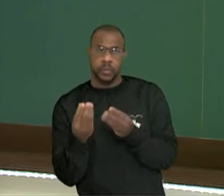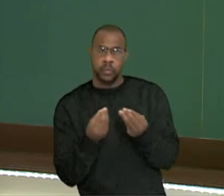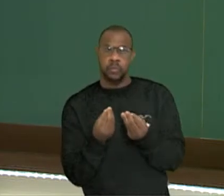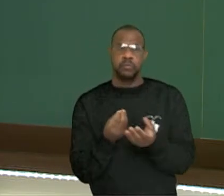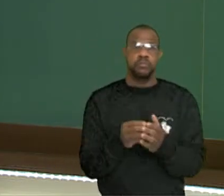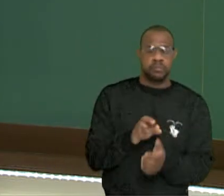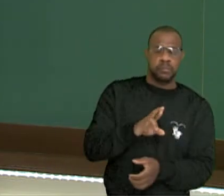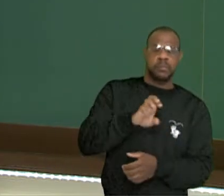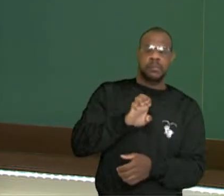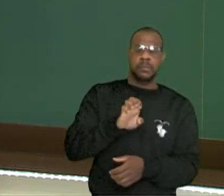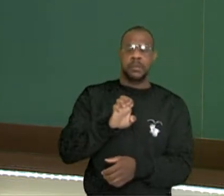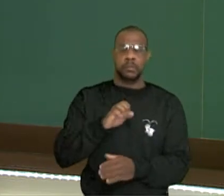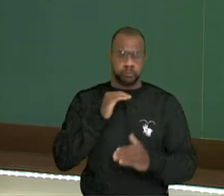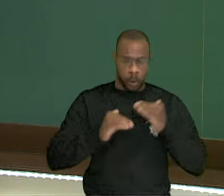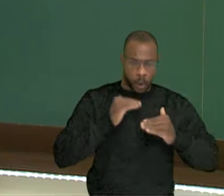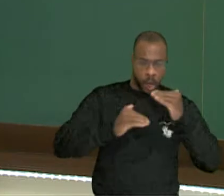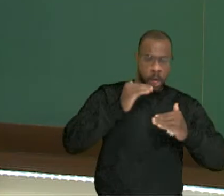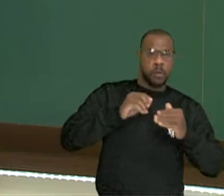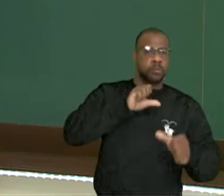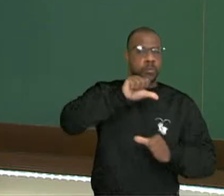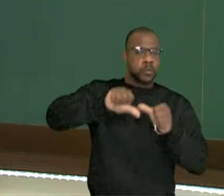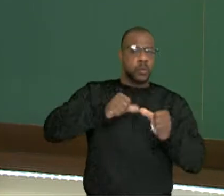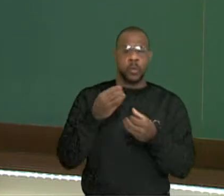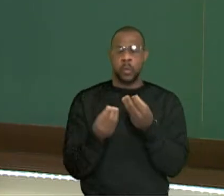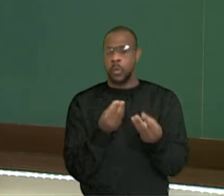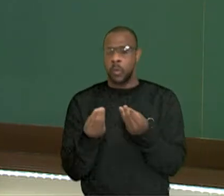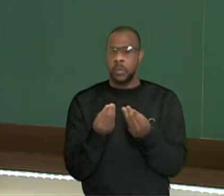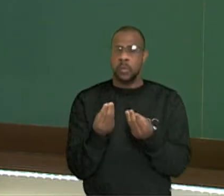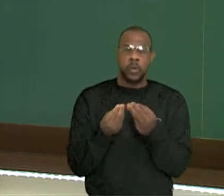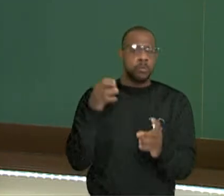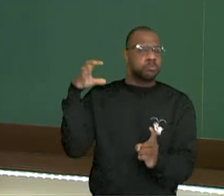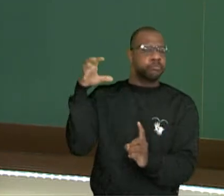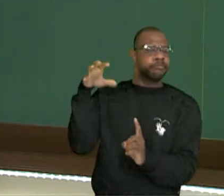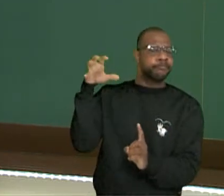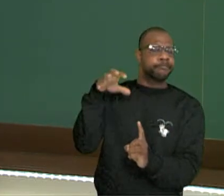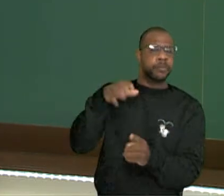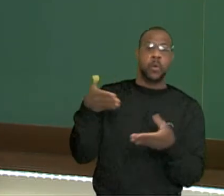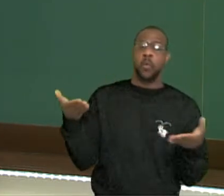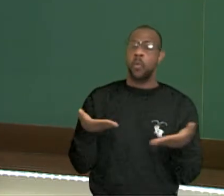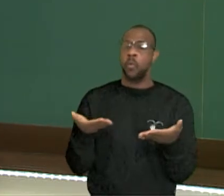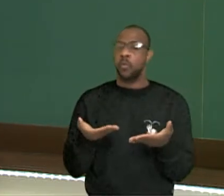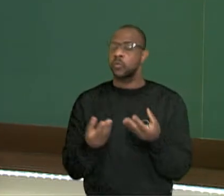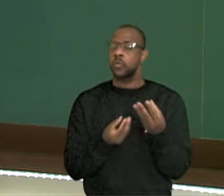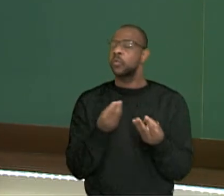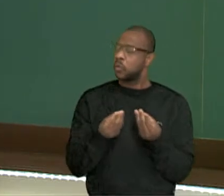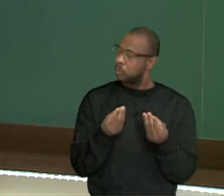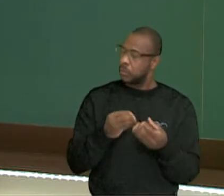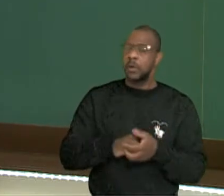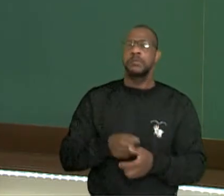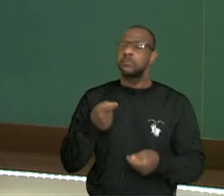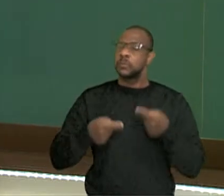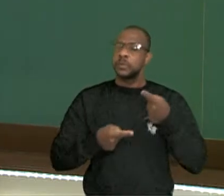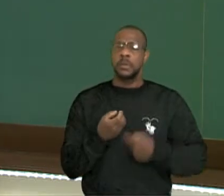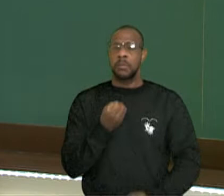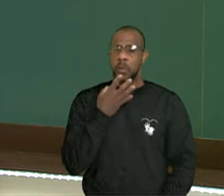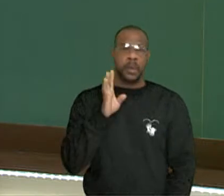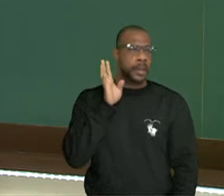revoluções inglesas modificaram e como ainda influencia nos dias de hoje. Olha que discussão bacana,